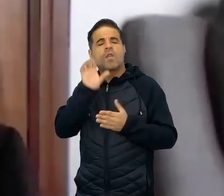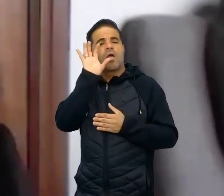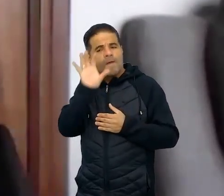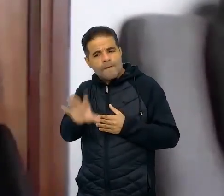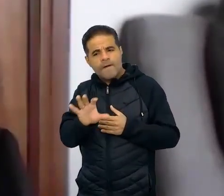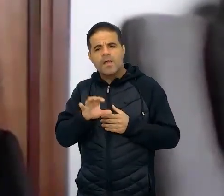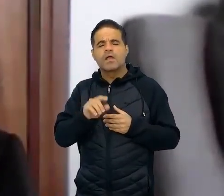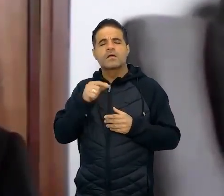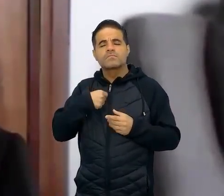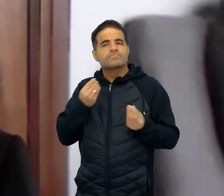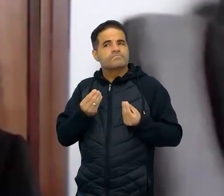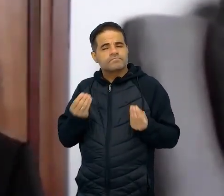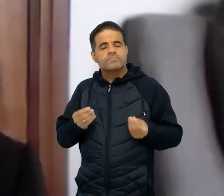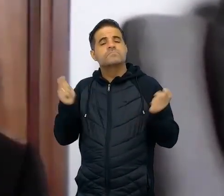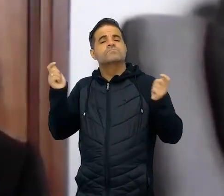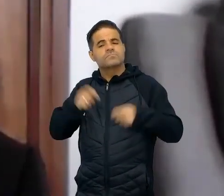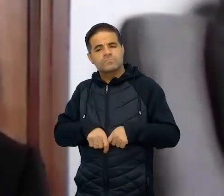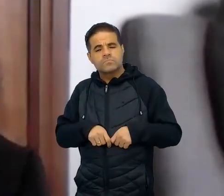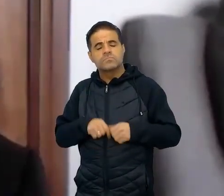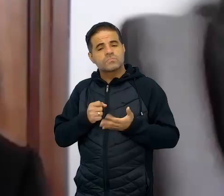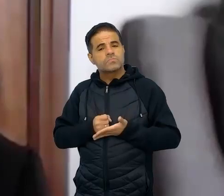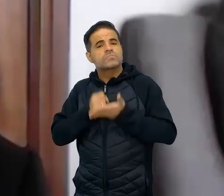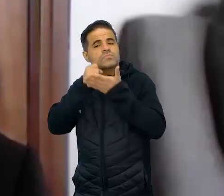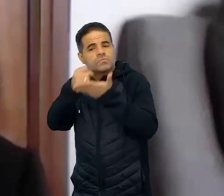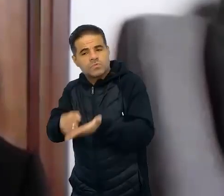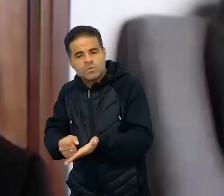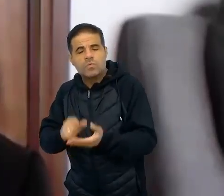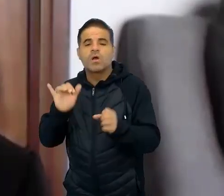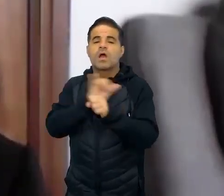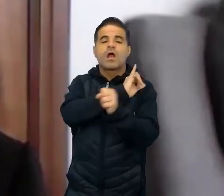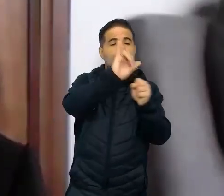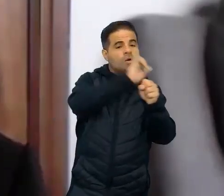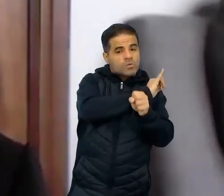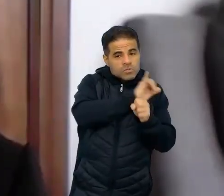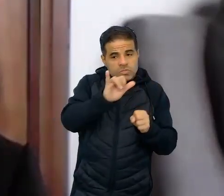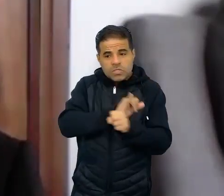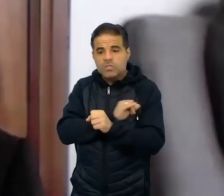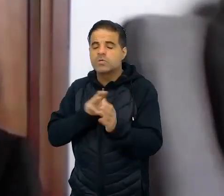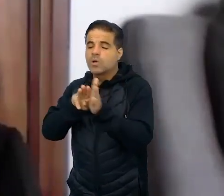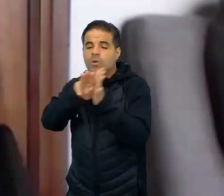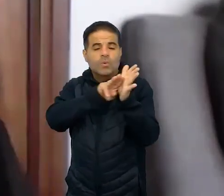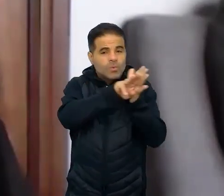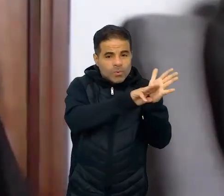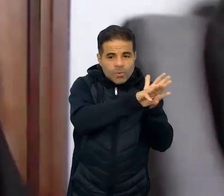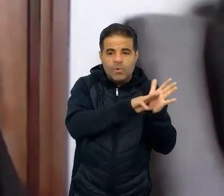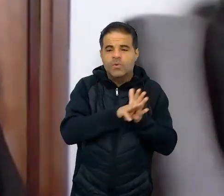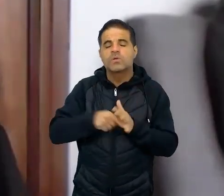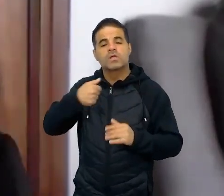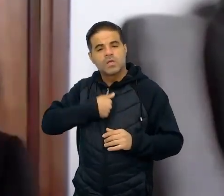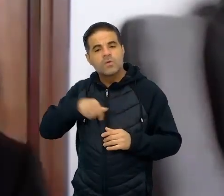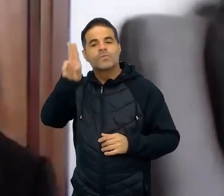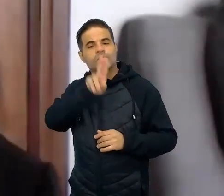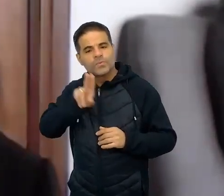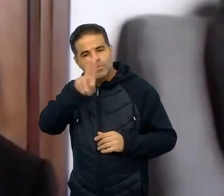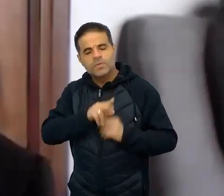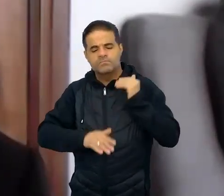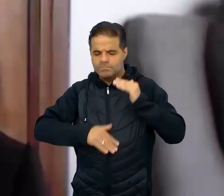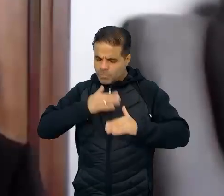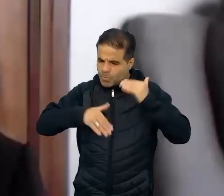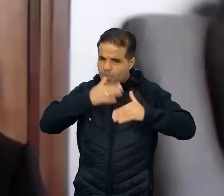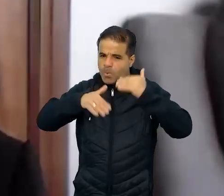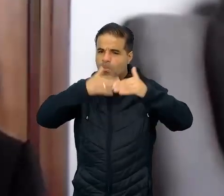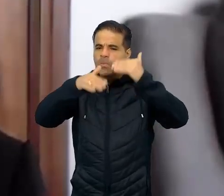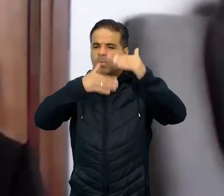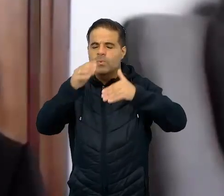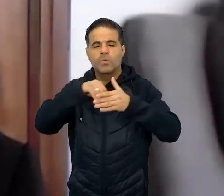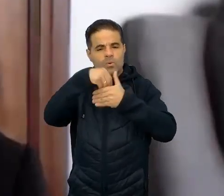que forma eu vou levar, quais são as estratégias metodológicas que eu estarei usando para desenvolver aquele